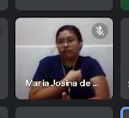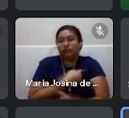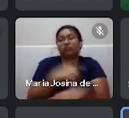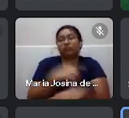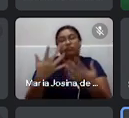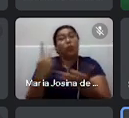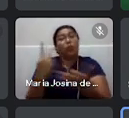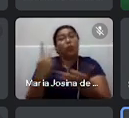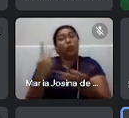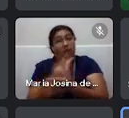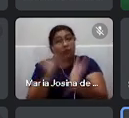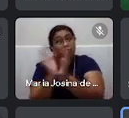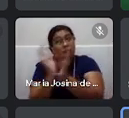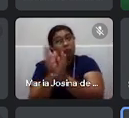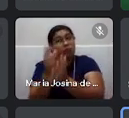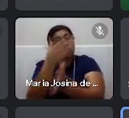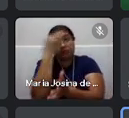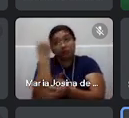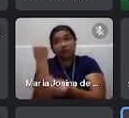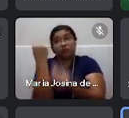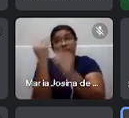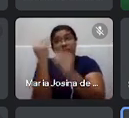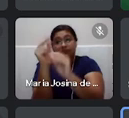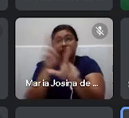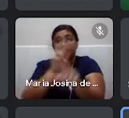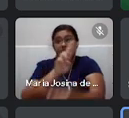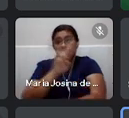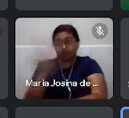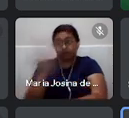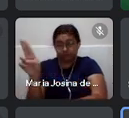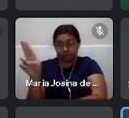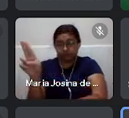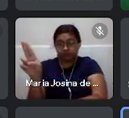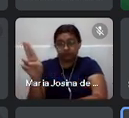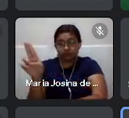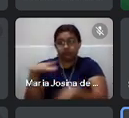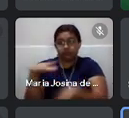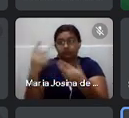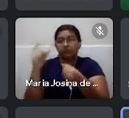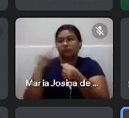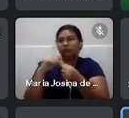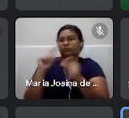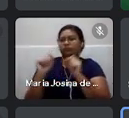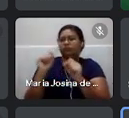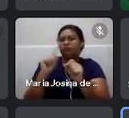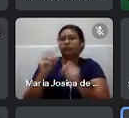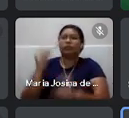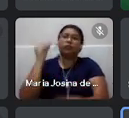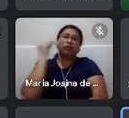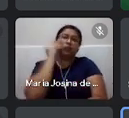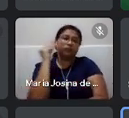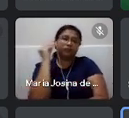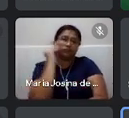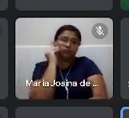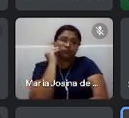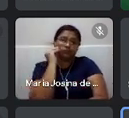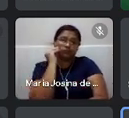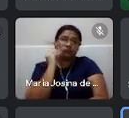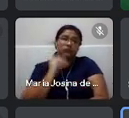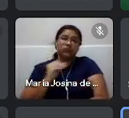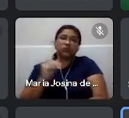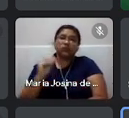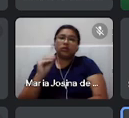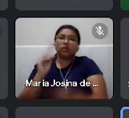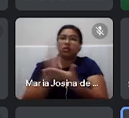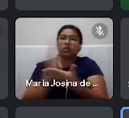não colocou os integrantes. Então, o que a gente pode fazer é tentar fazer algum